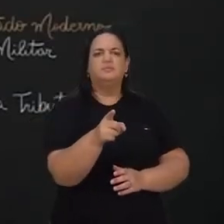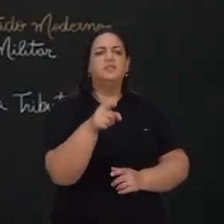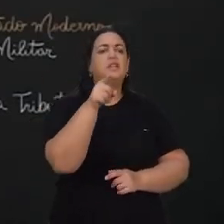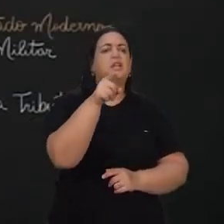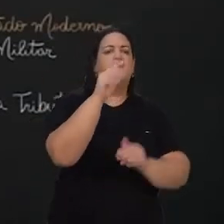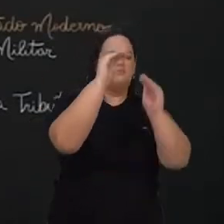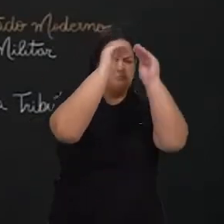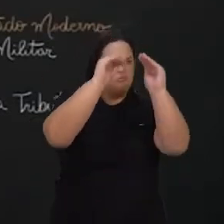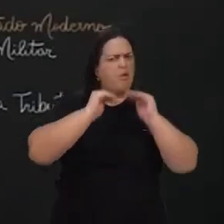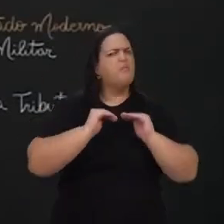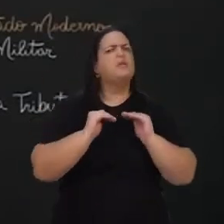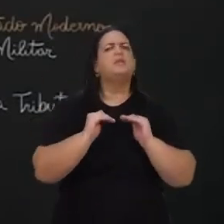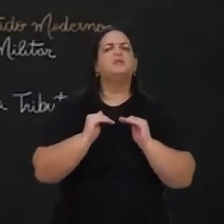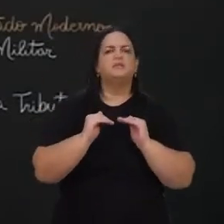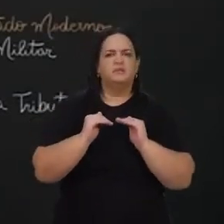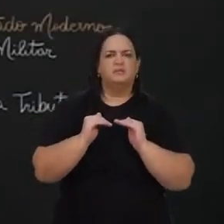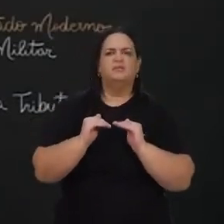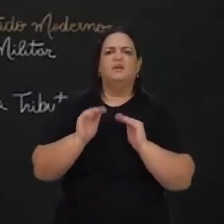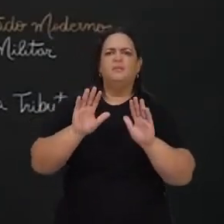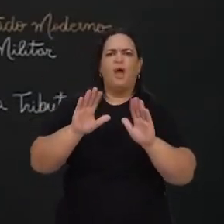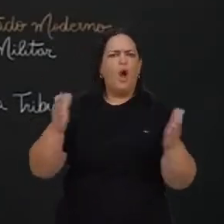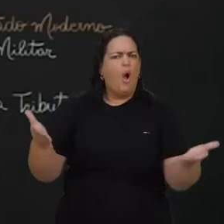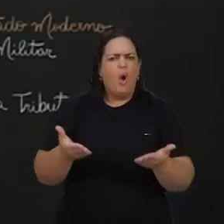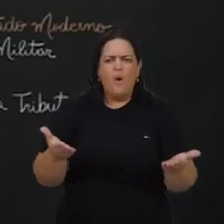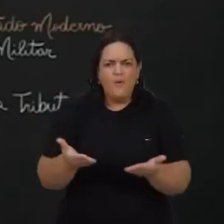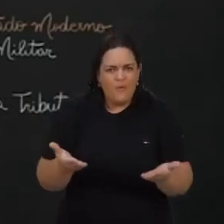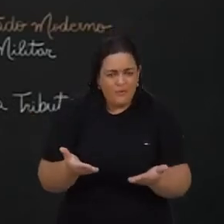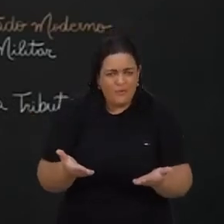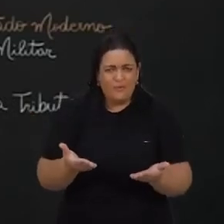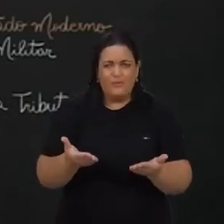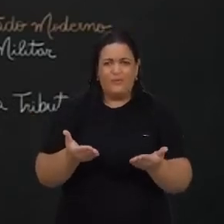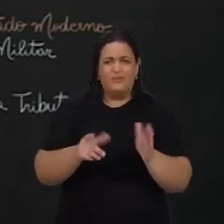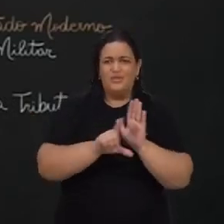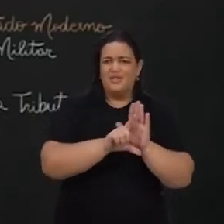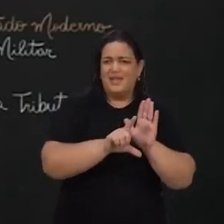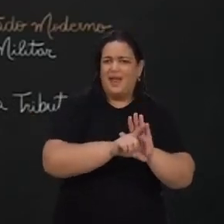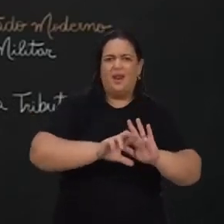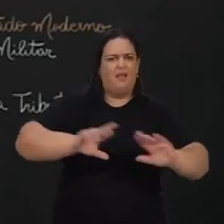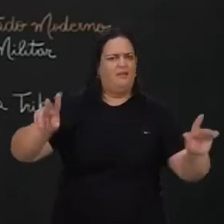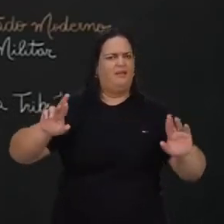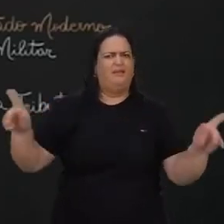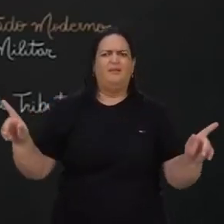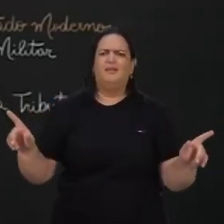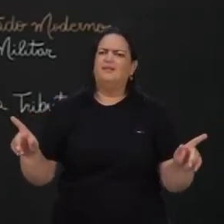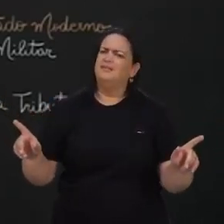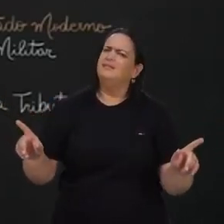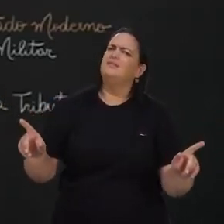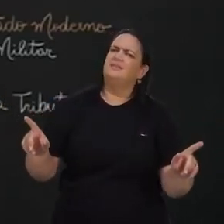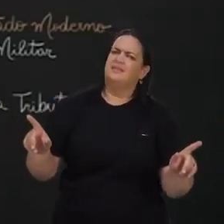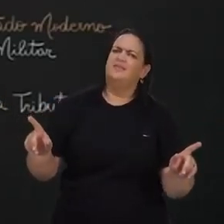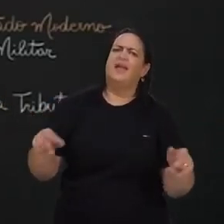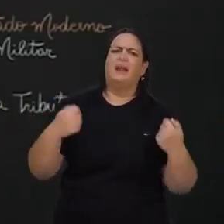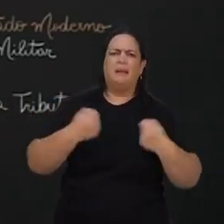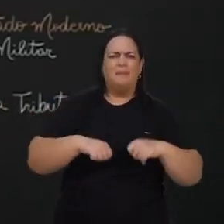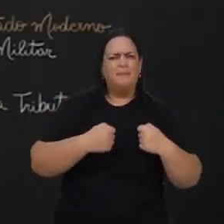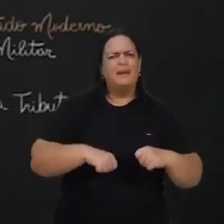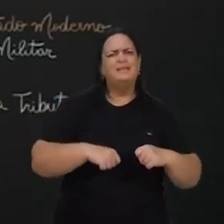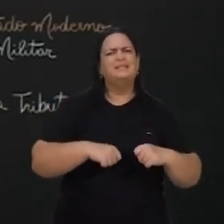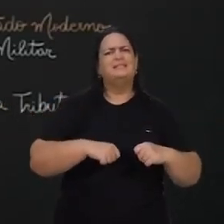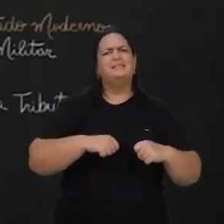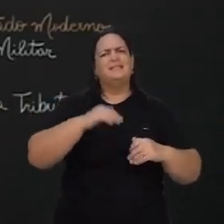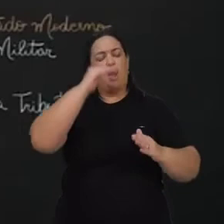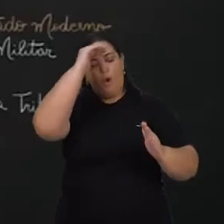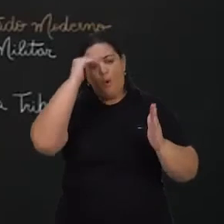que ser cumprido. O que é completamente diferente do que é hoje. Você sabe como é que faz uma lei no Brasil, por exemplo? Né? Tem que passar por todo um